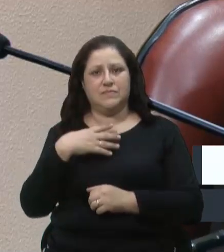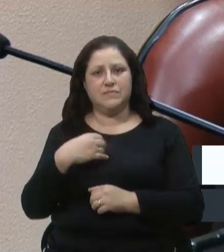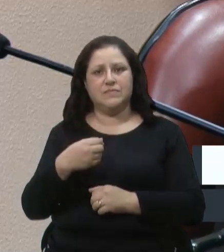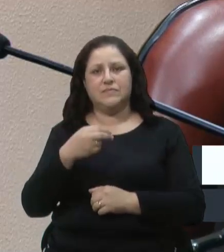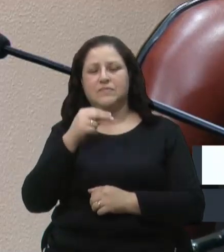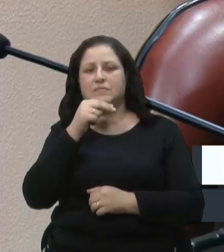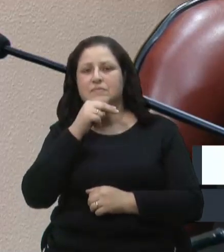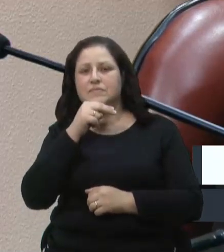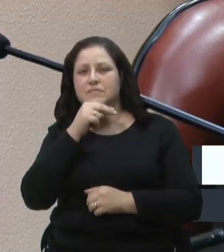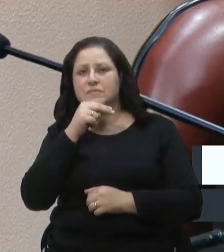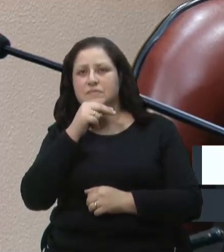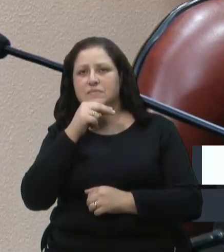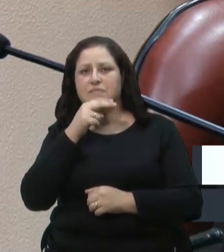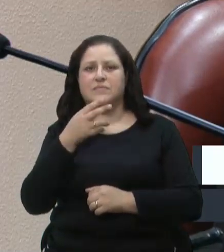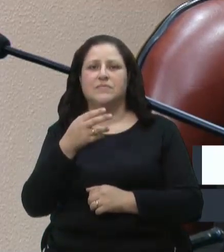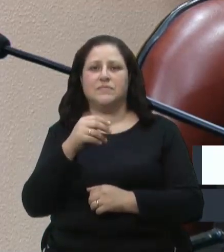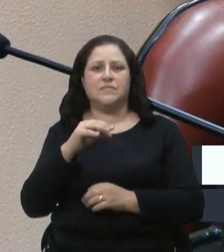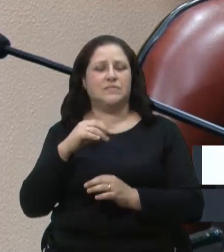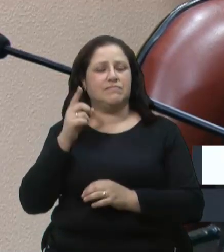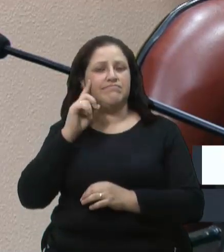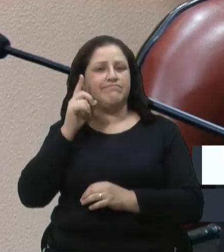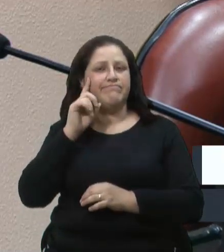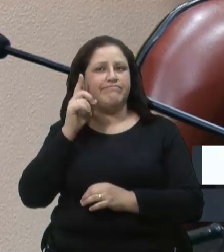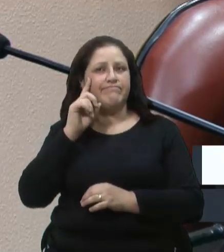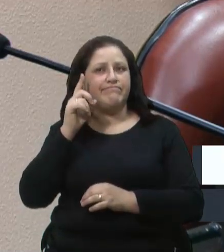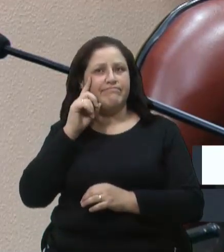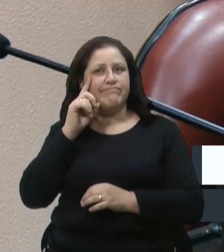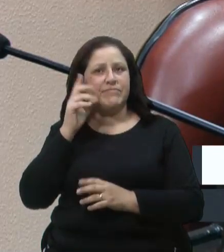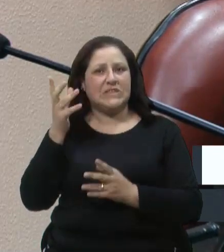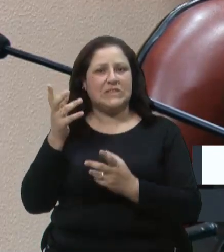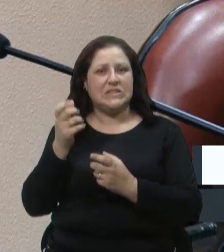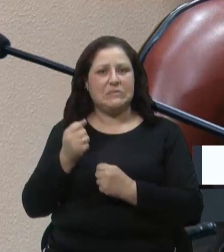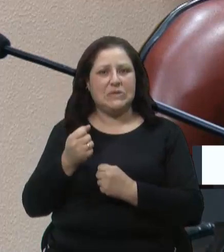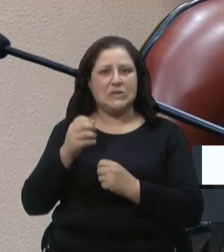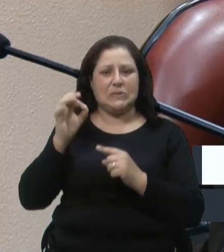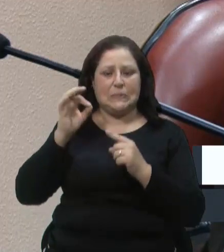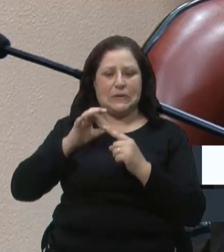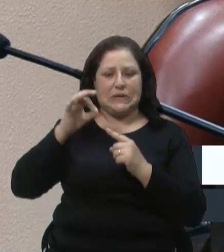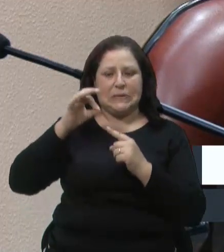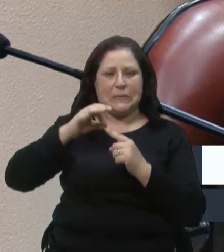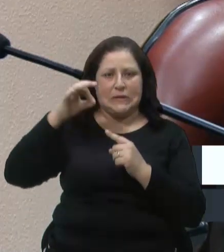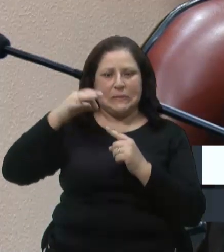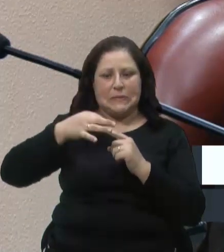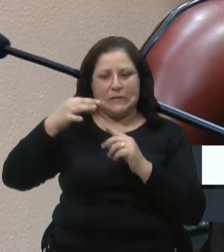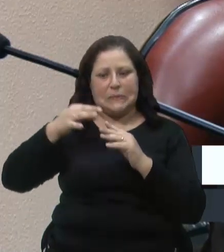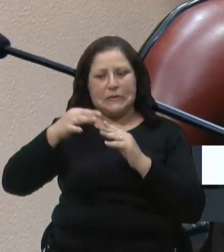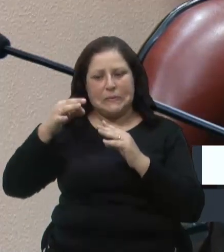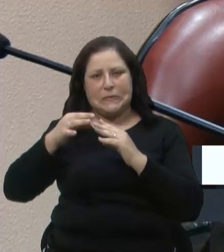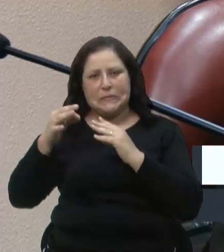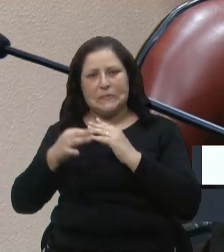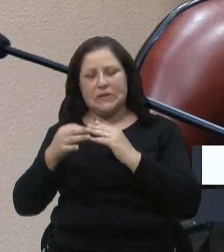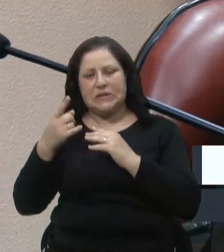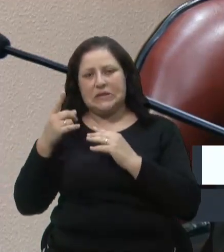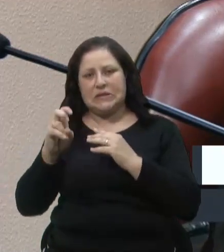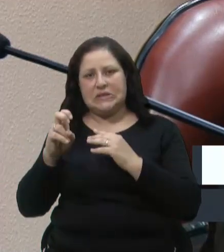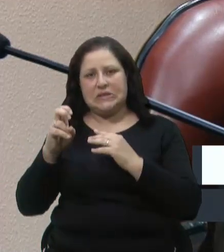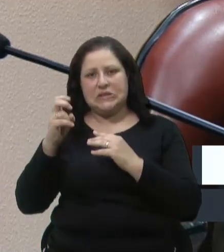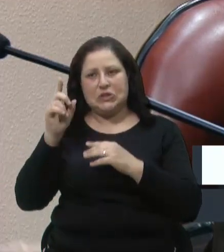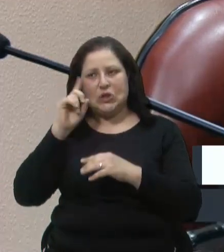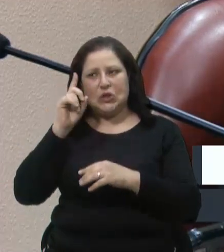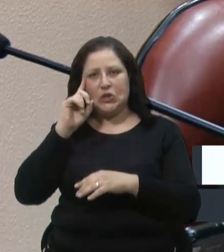netinho, todos os dias, receber 15 picadas é